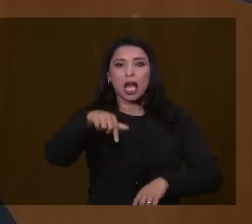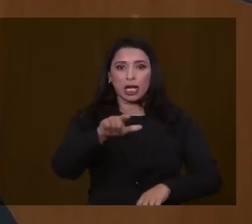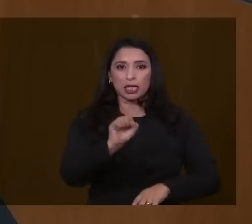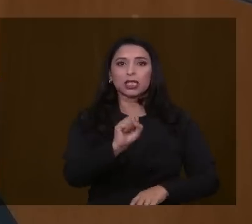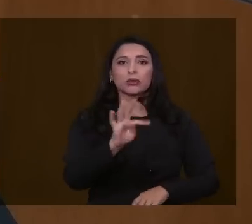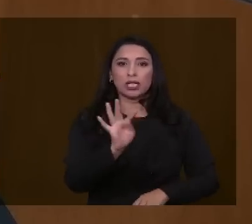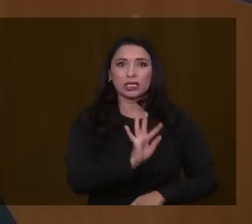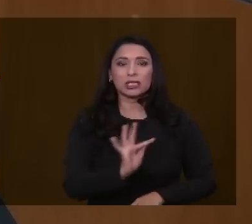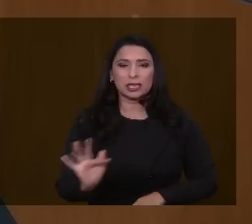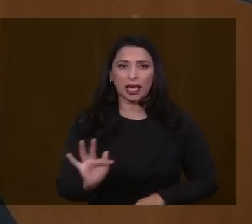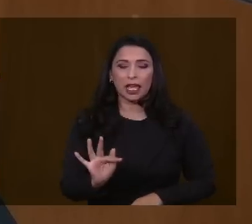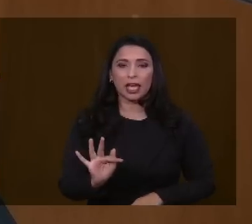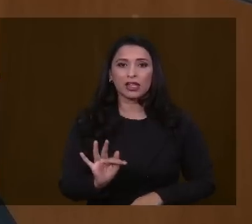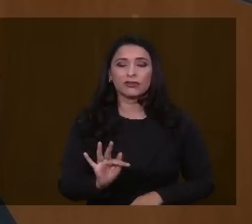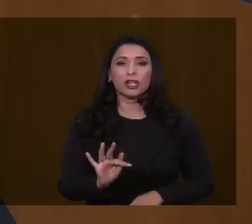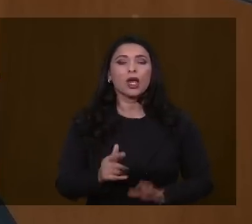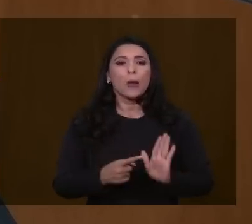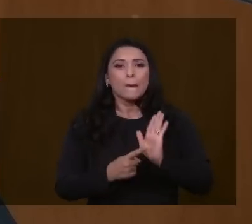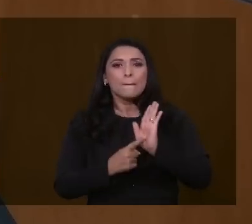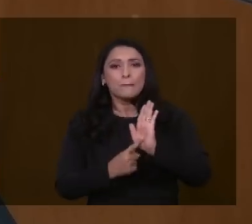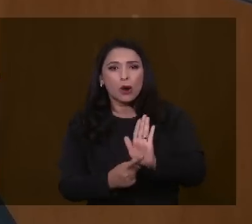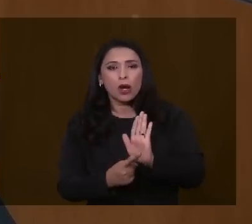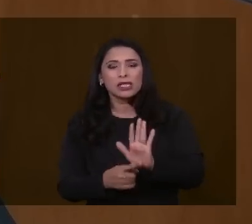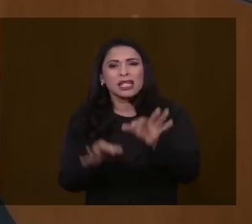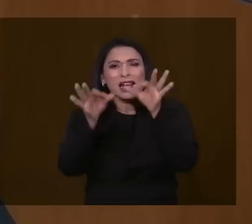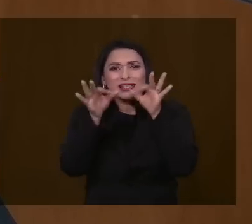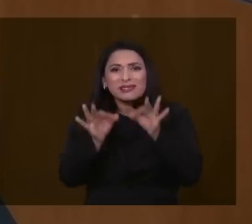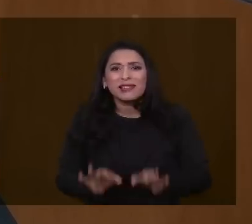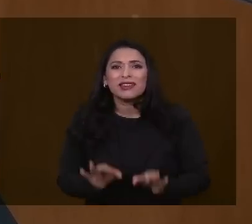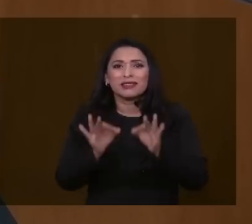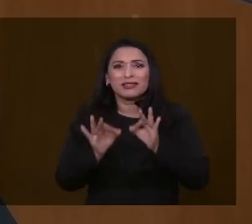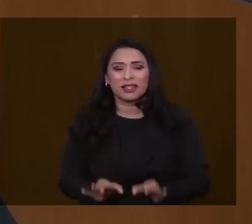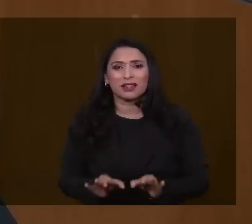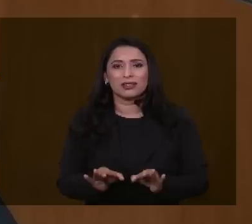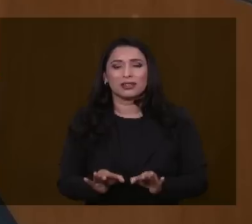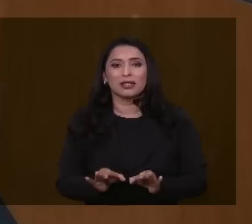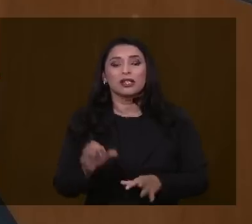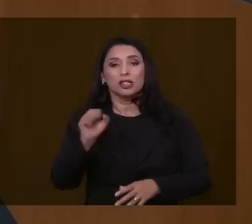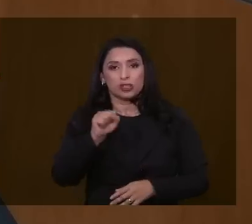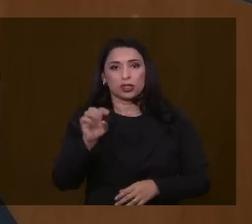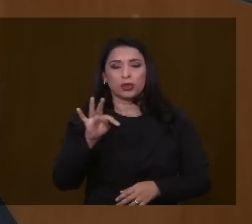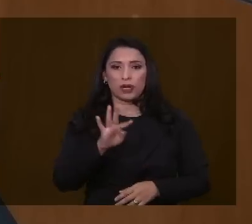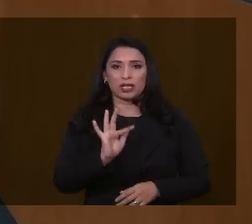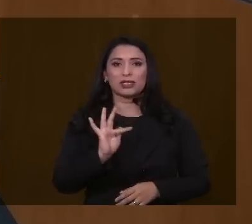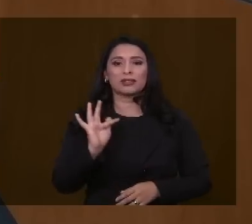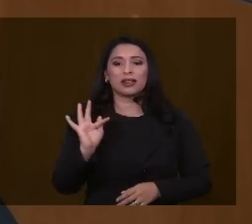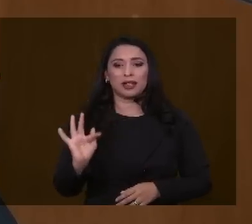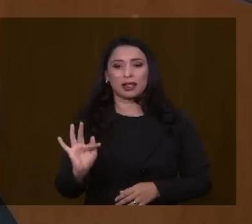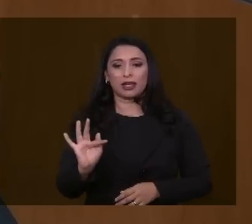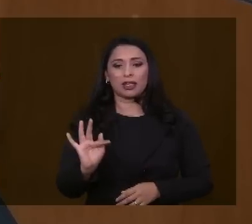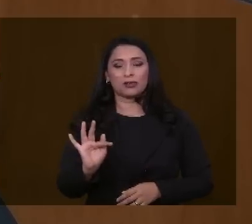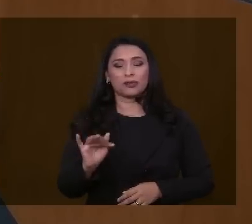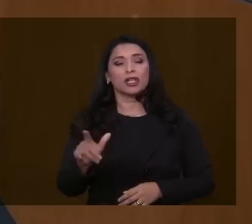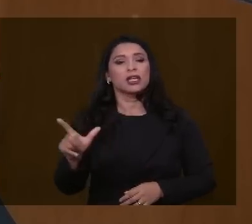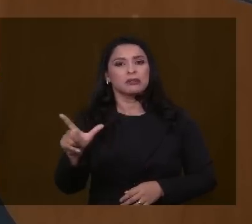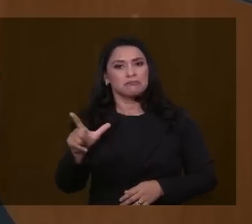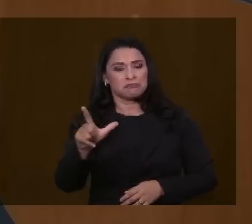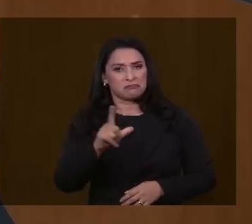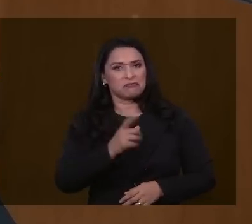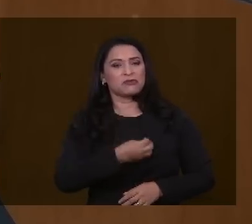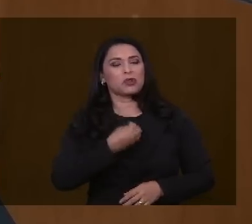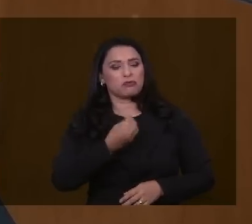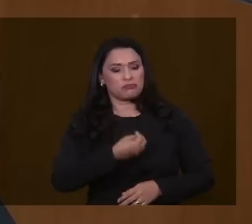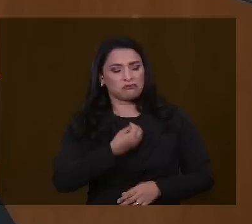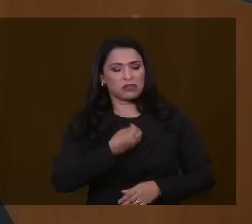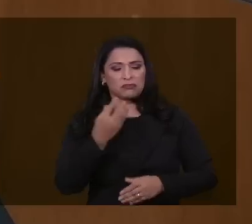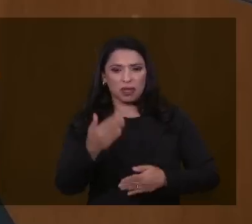palpável a certeza de que, sim, o Supremo Tribunal Federal sobreviveu.